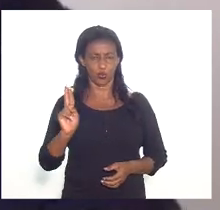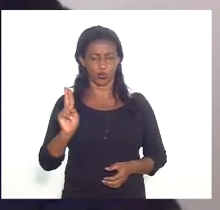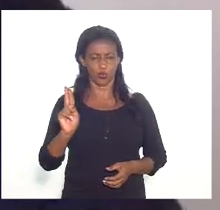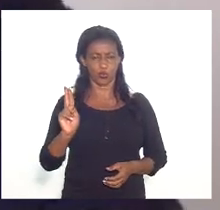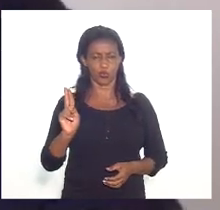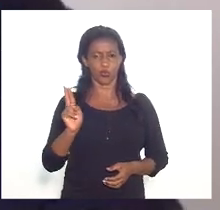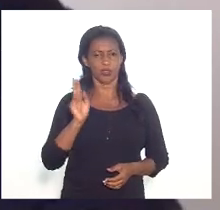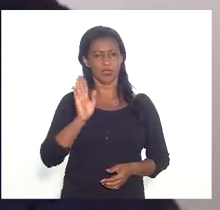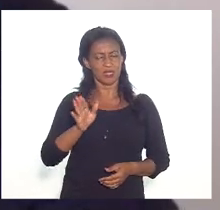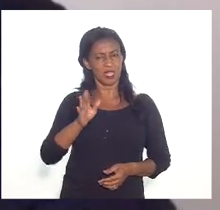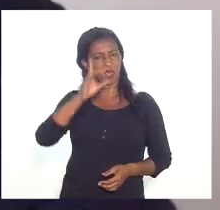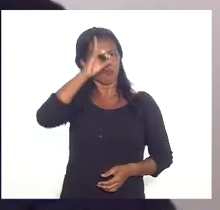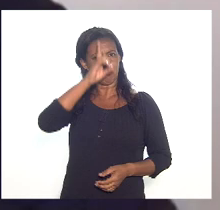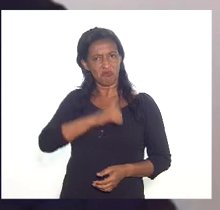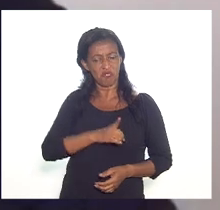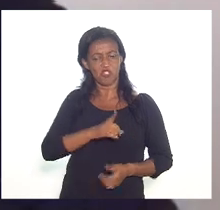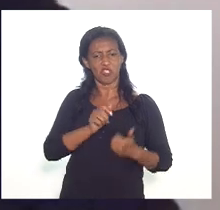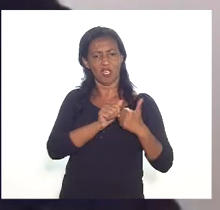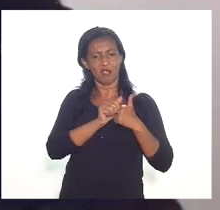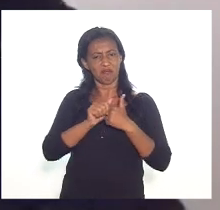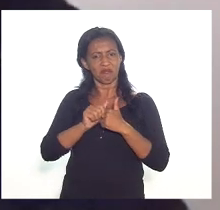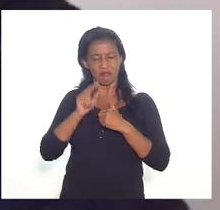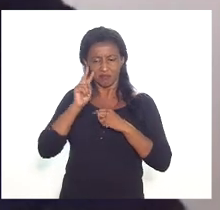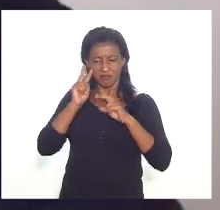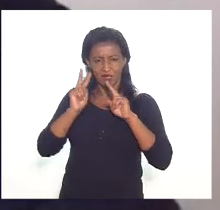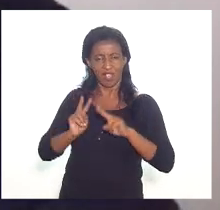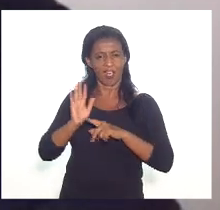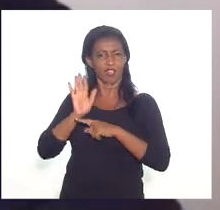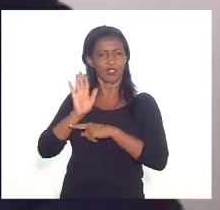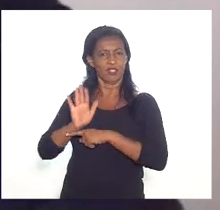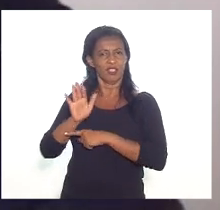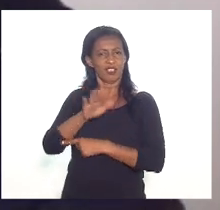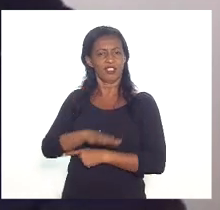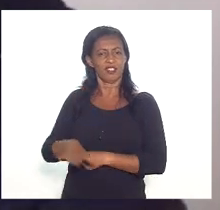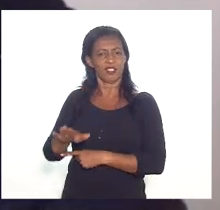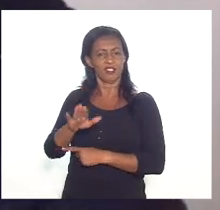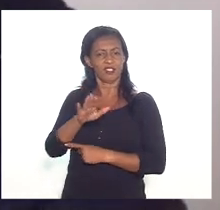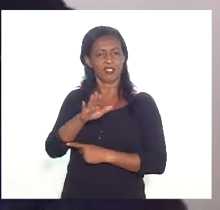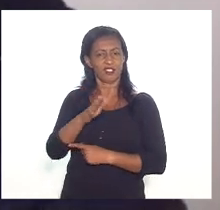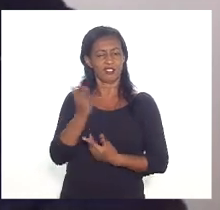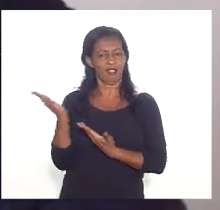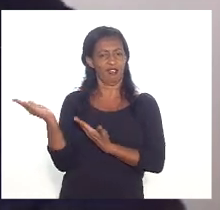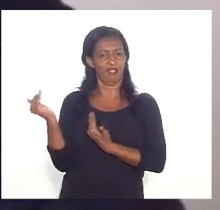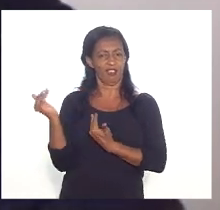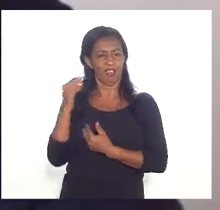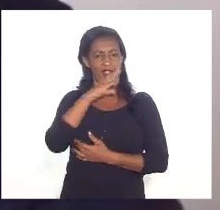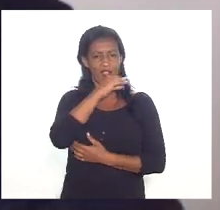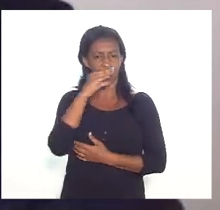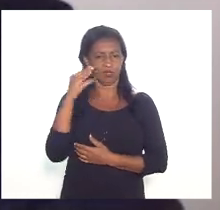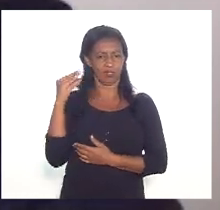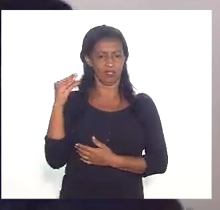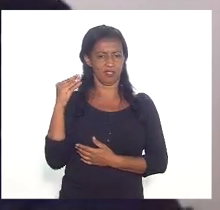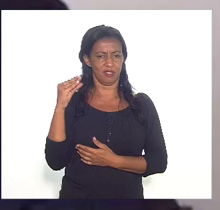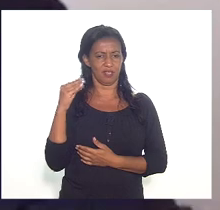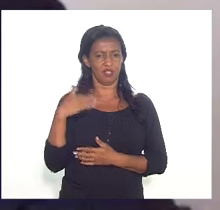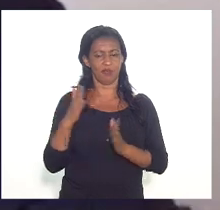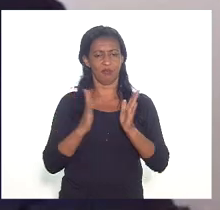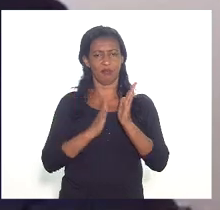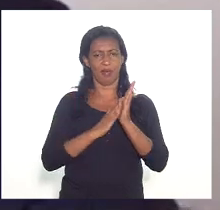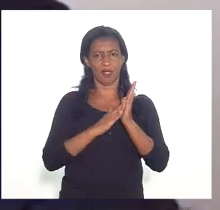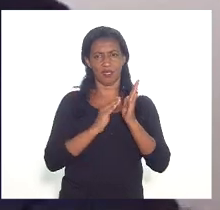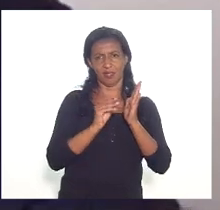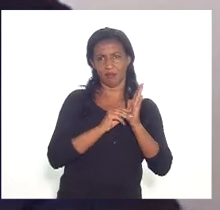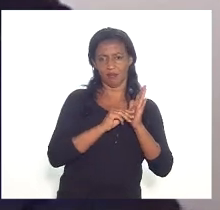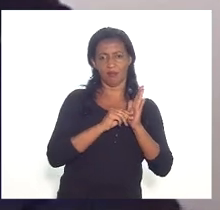defesa dos direitos, né, das nossas crianças e adolescentes. Apresentou esse projeto aqui, o parecer é favorável,